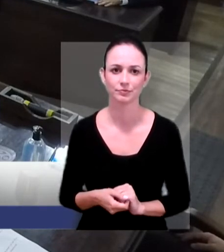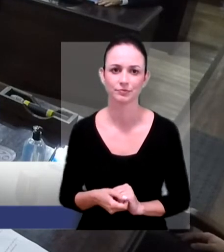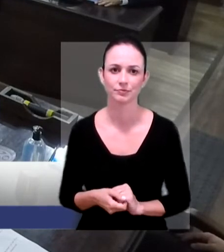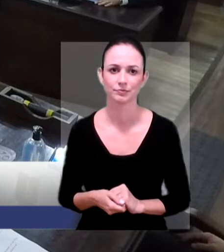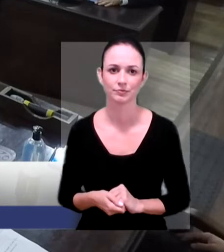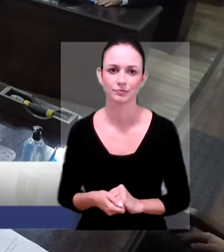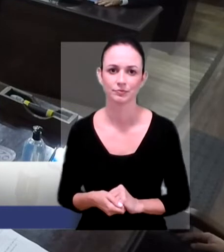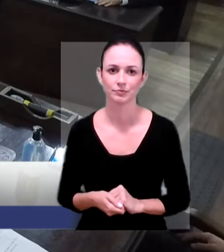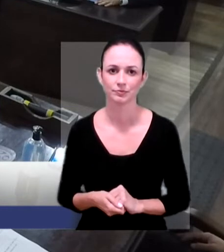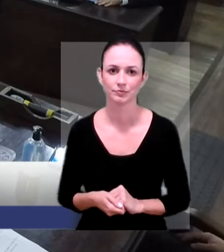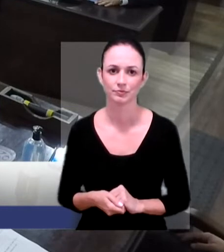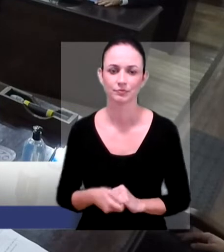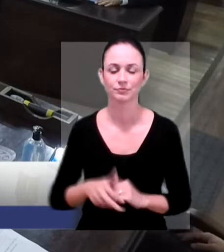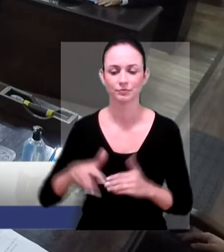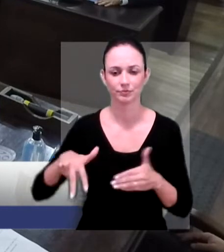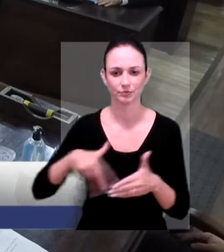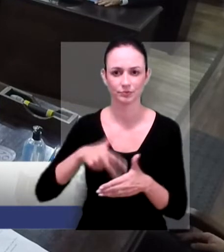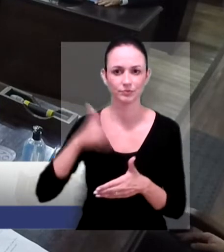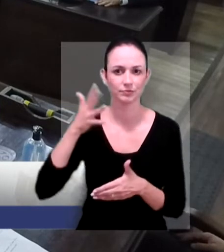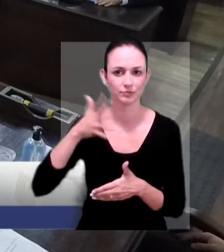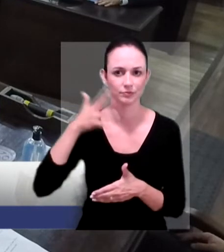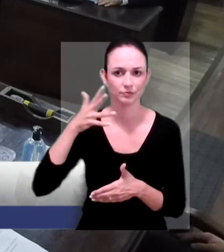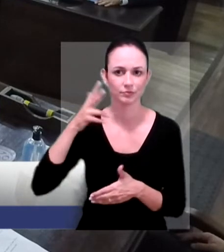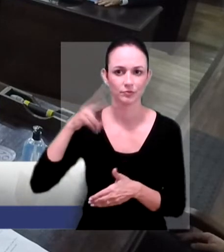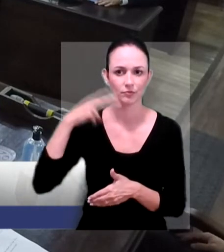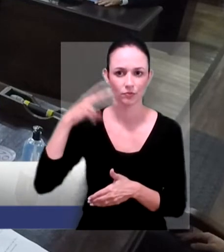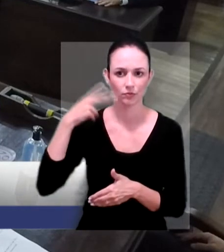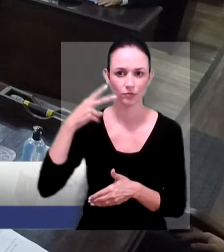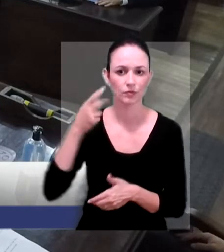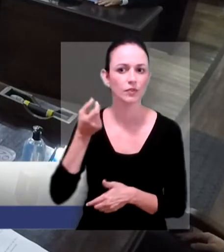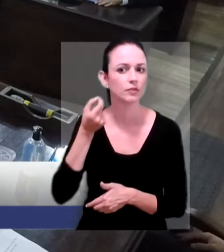Com a palavra, o vereador Rodrigo de Paula.